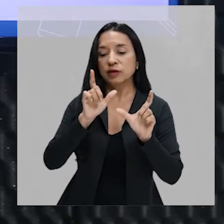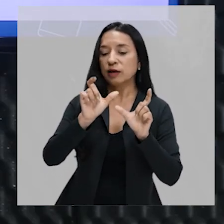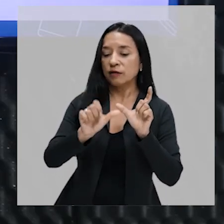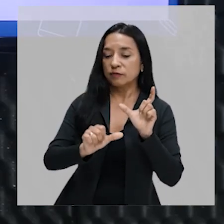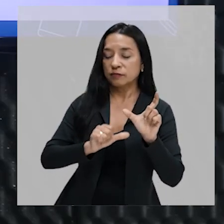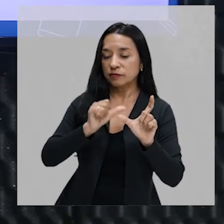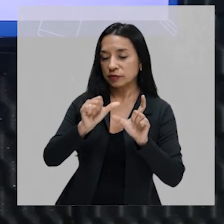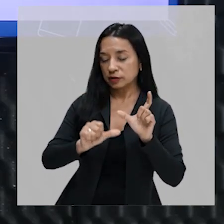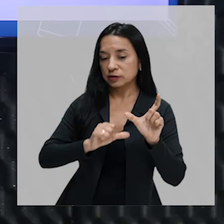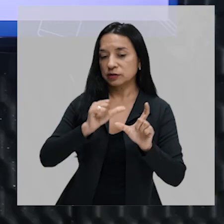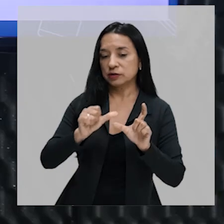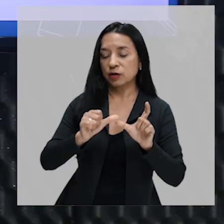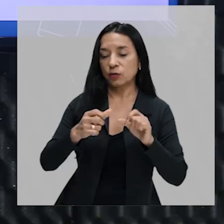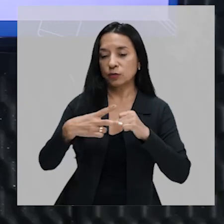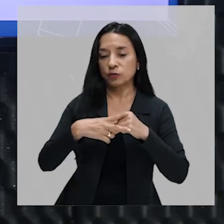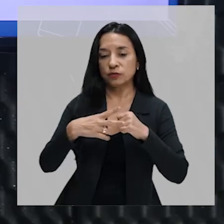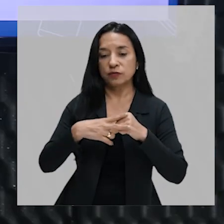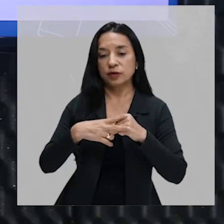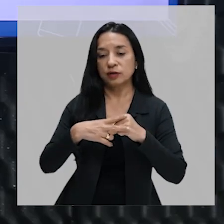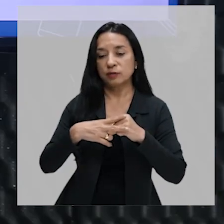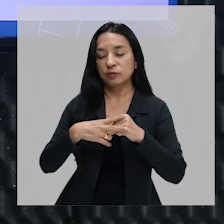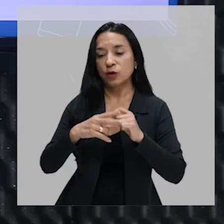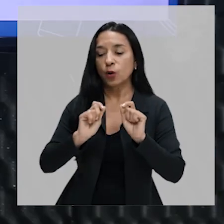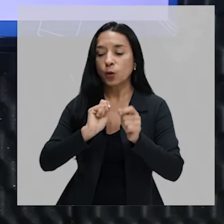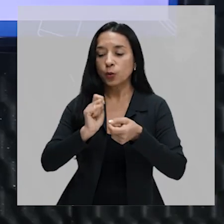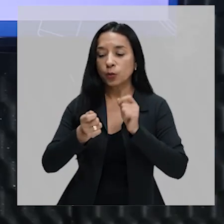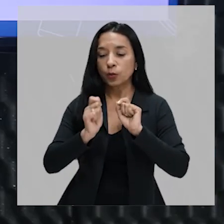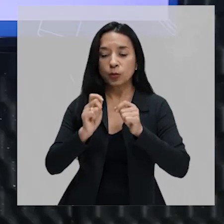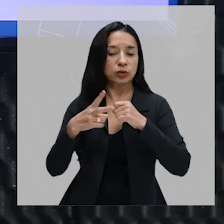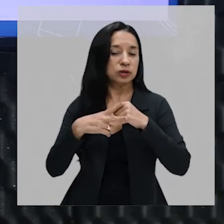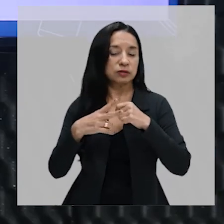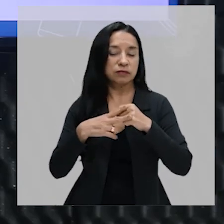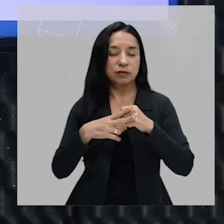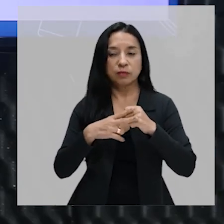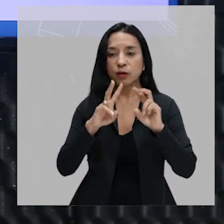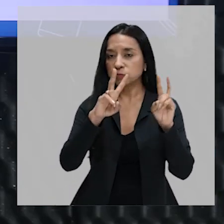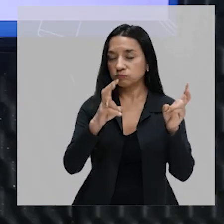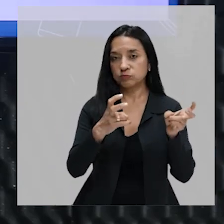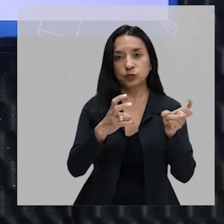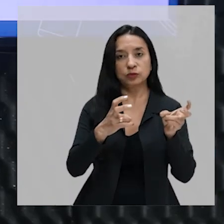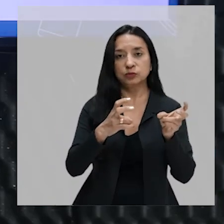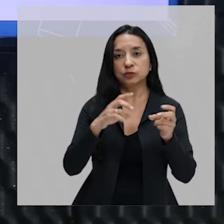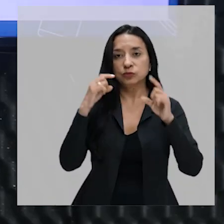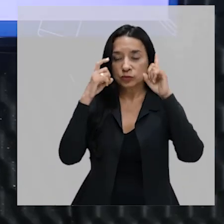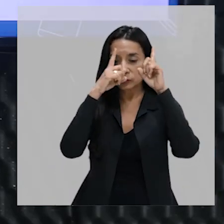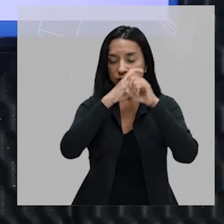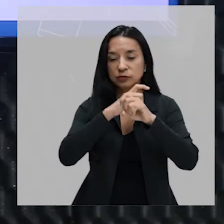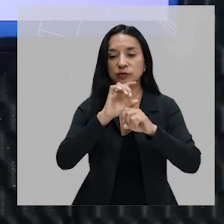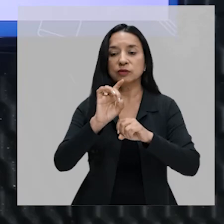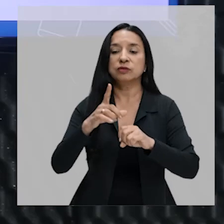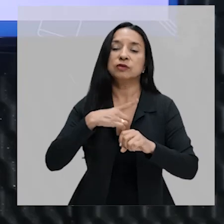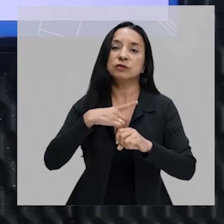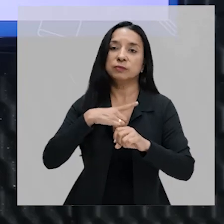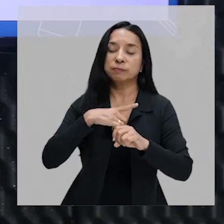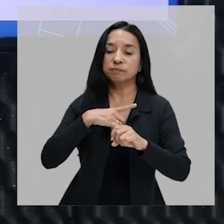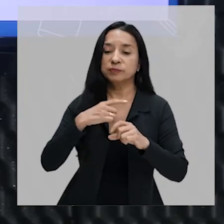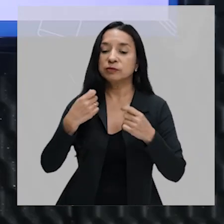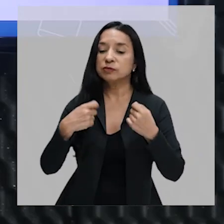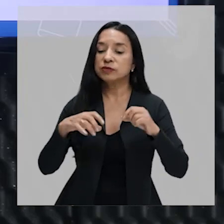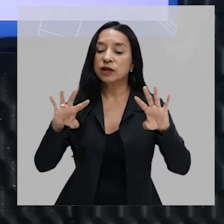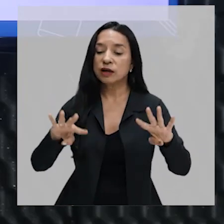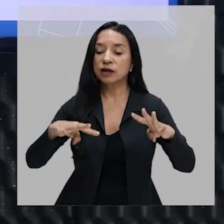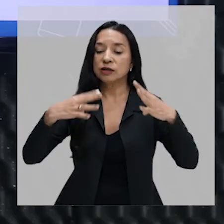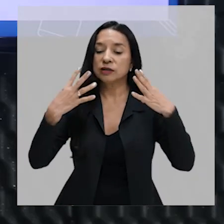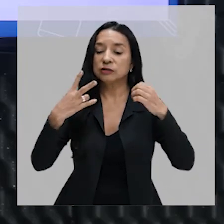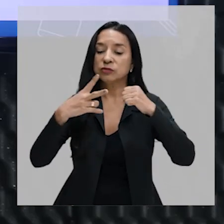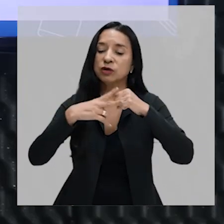verbo. Concordância verbal não é um assunto difícil. Nós só temos que ficar atentos aos